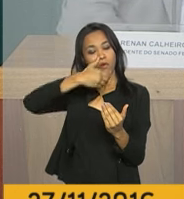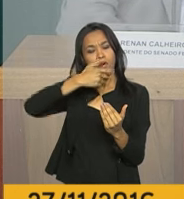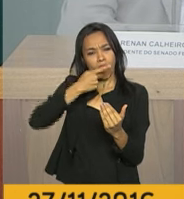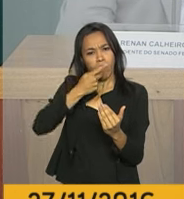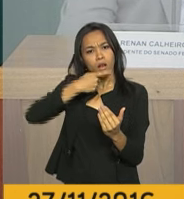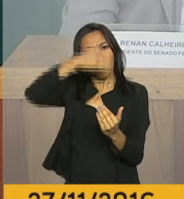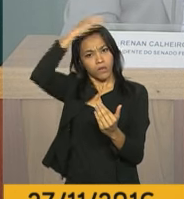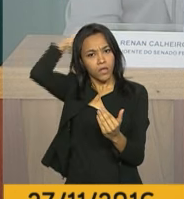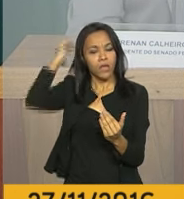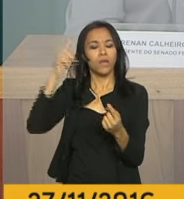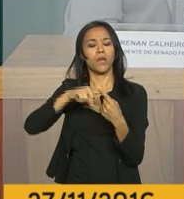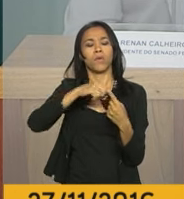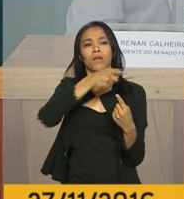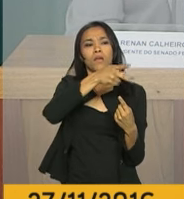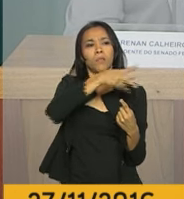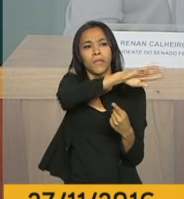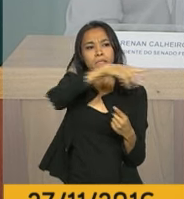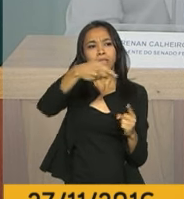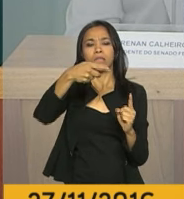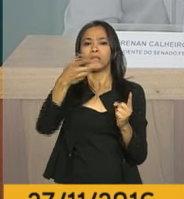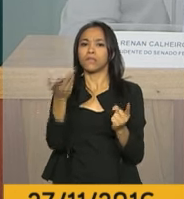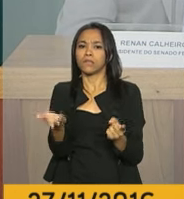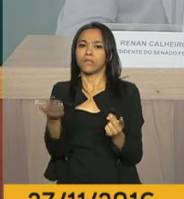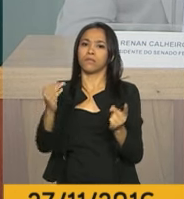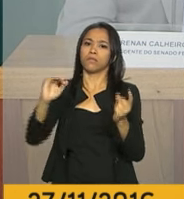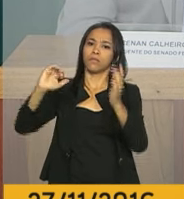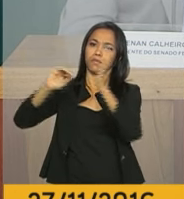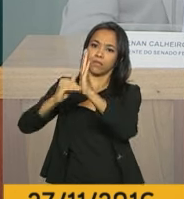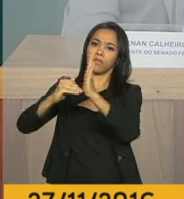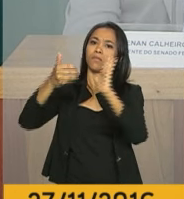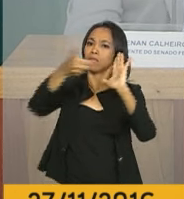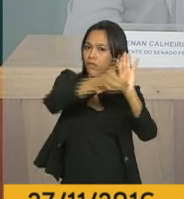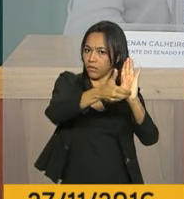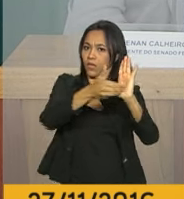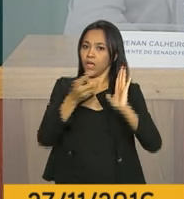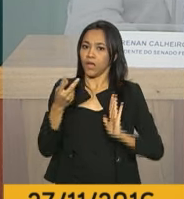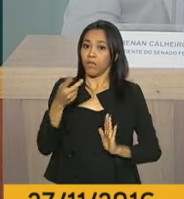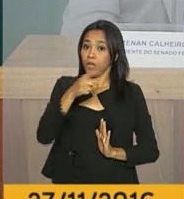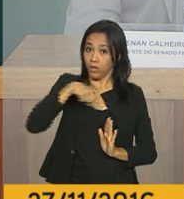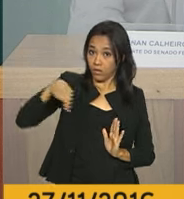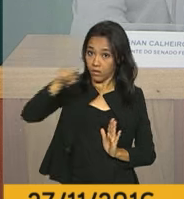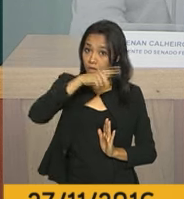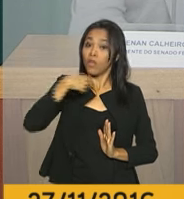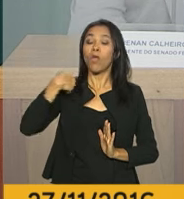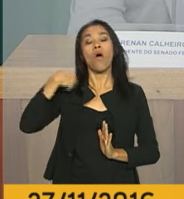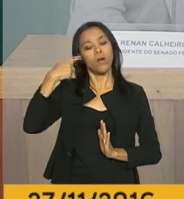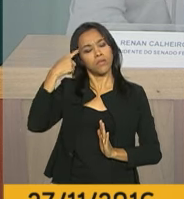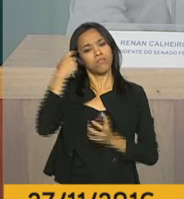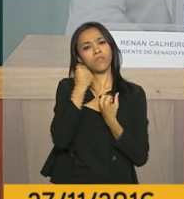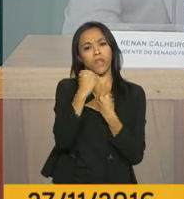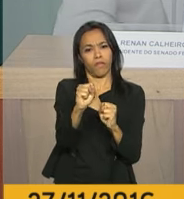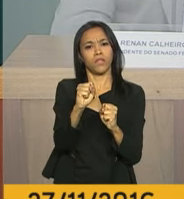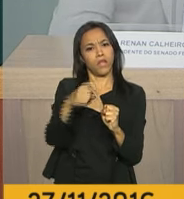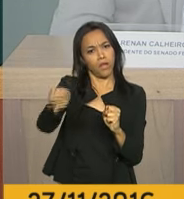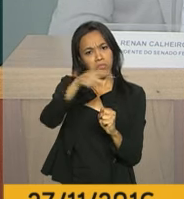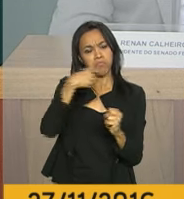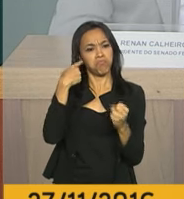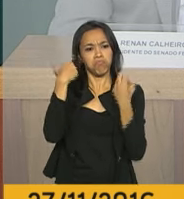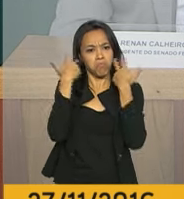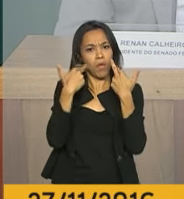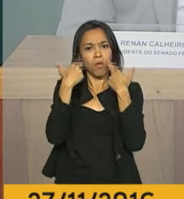declarações do presidente Renan, do então deputado Rodrigo Maia, que nós dissemos que era